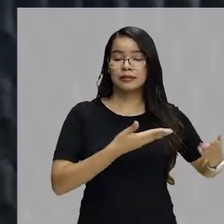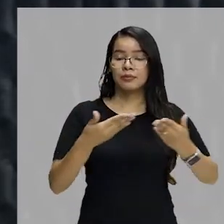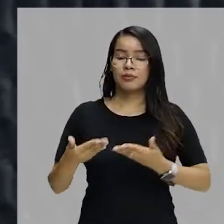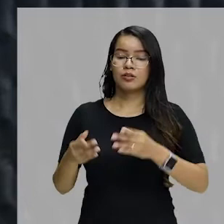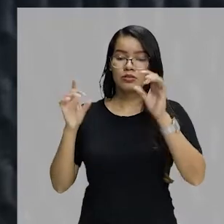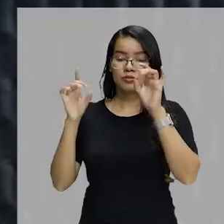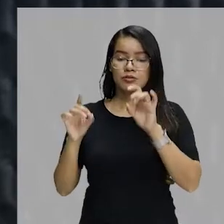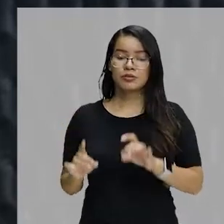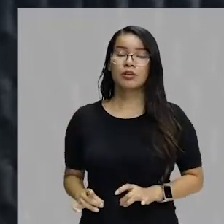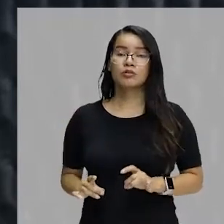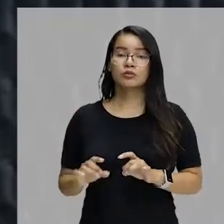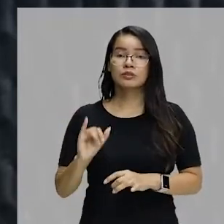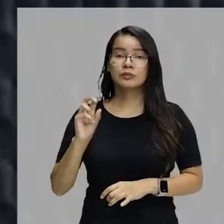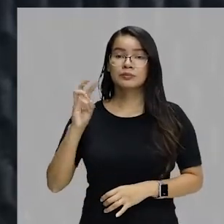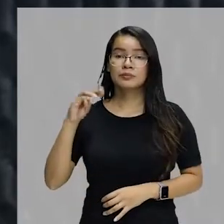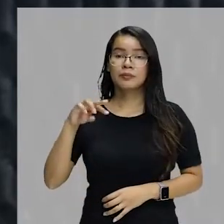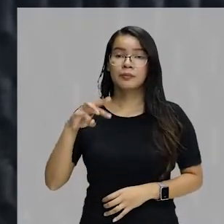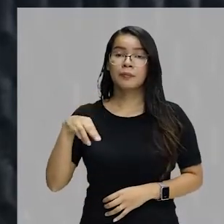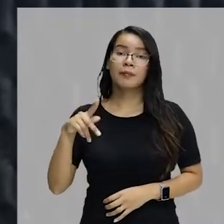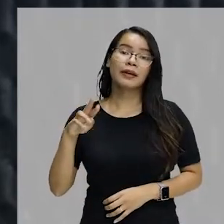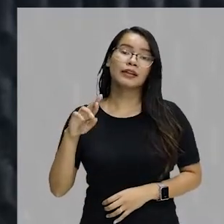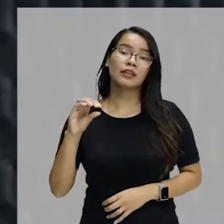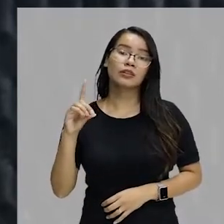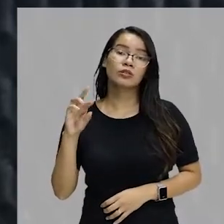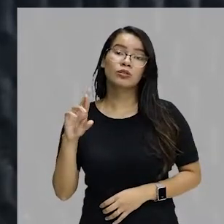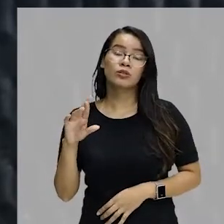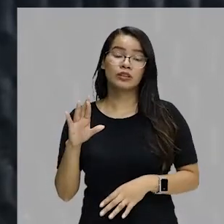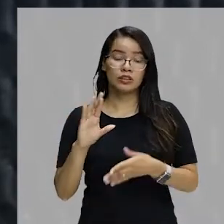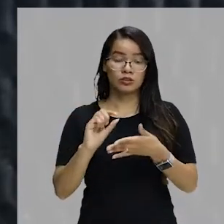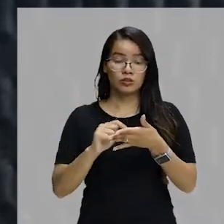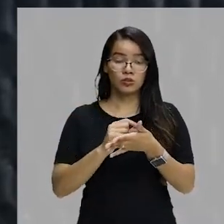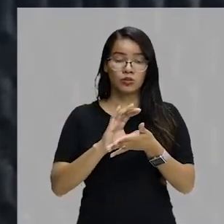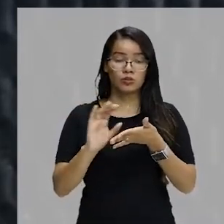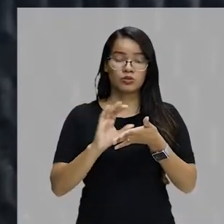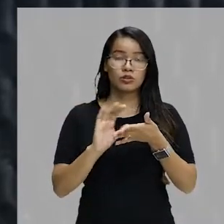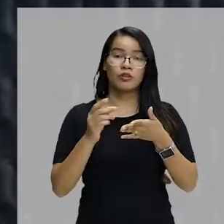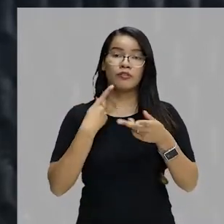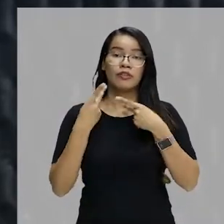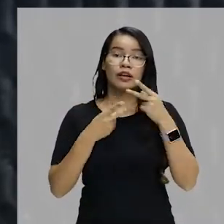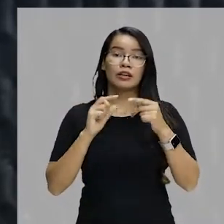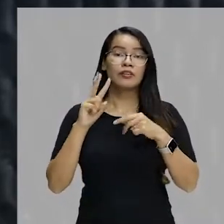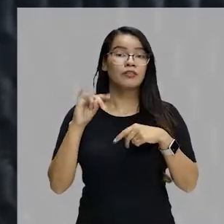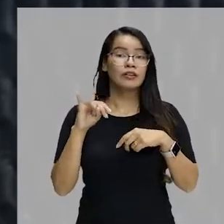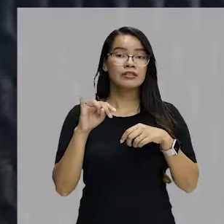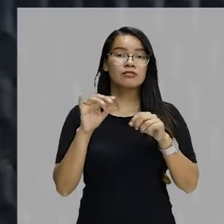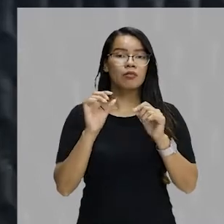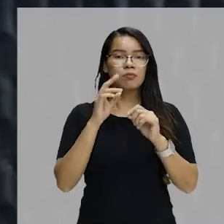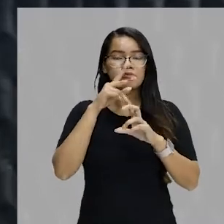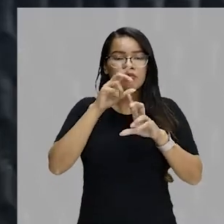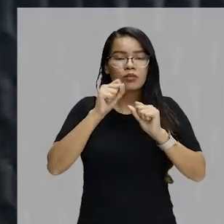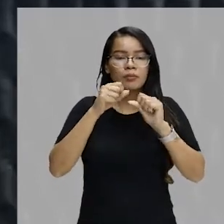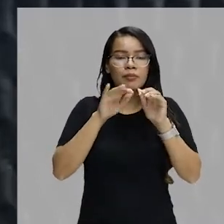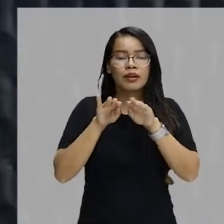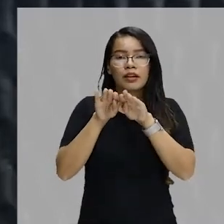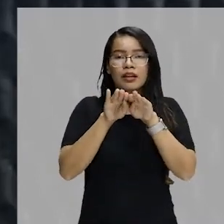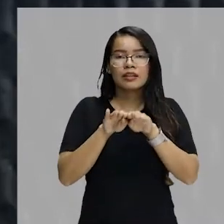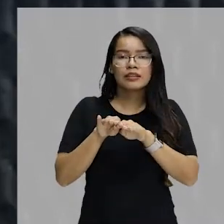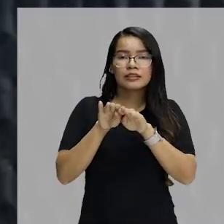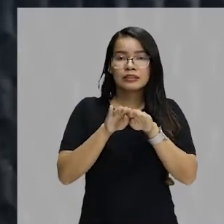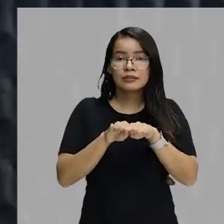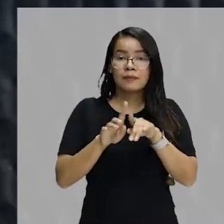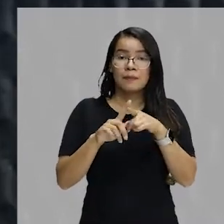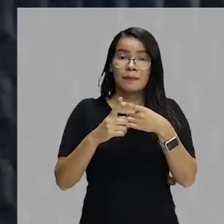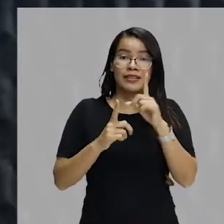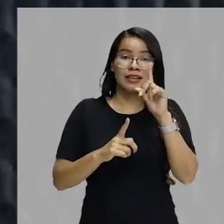4º poder, que lá na Constituição diz que ele seria um poder para equilibrar os demais poderes. Mas o poder moderador é um